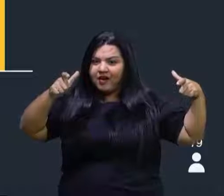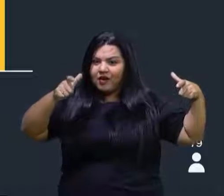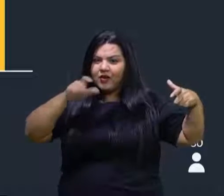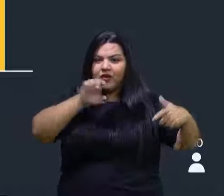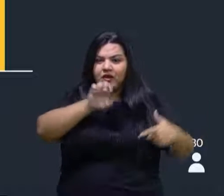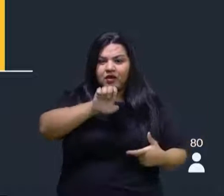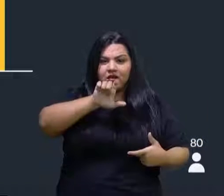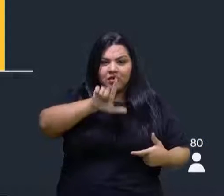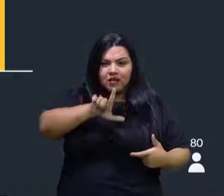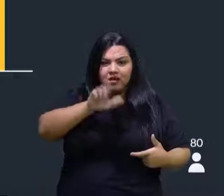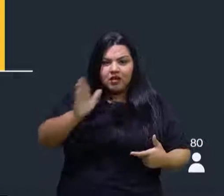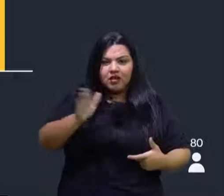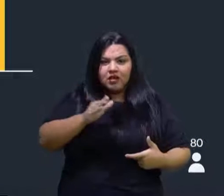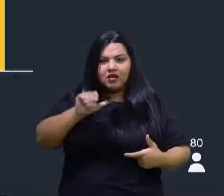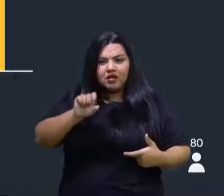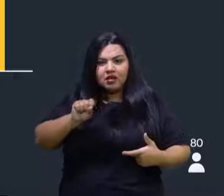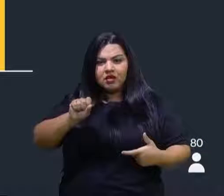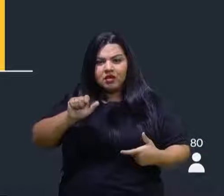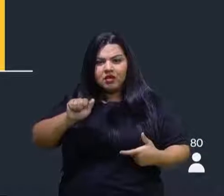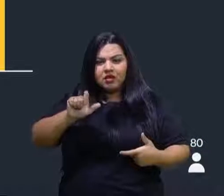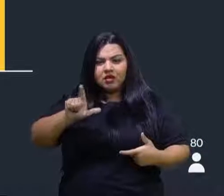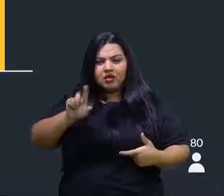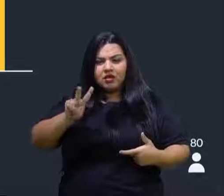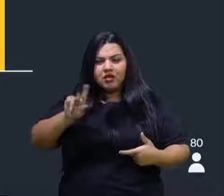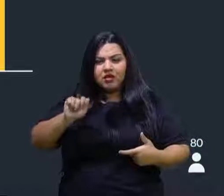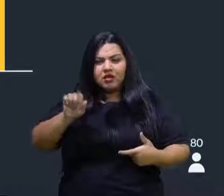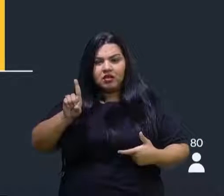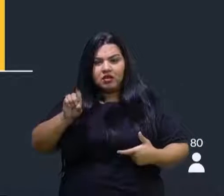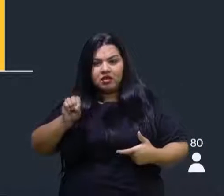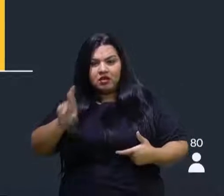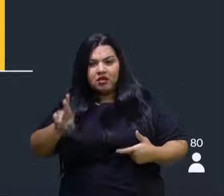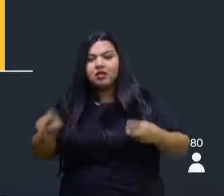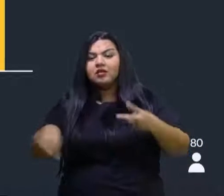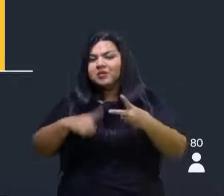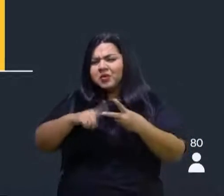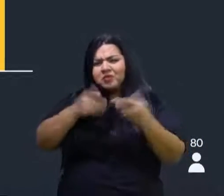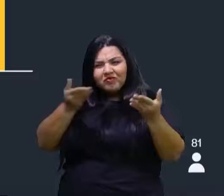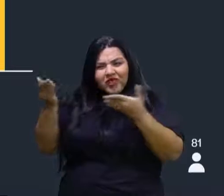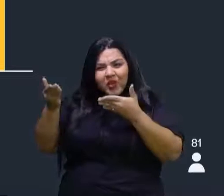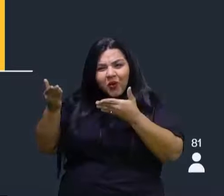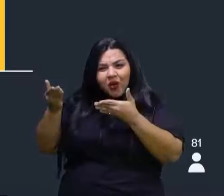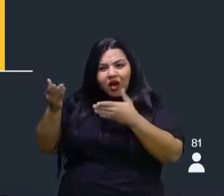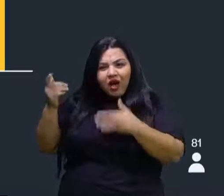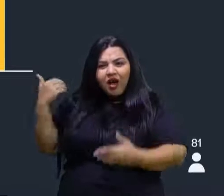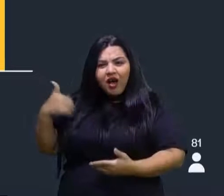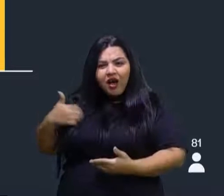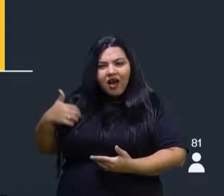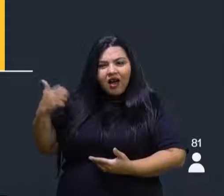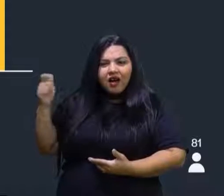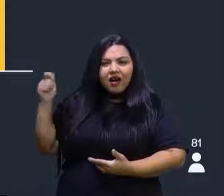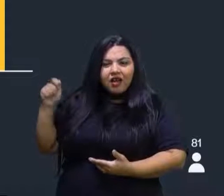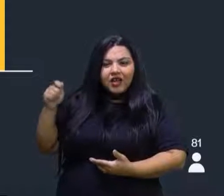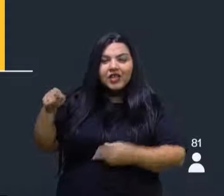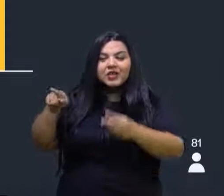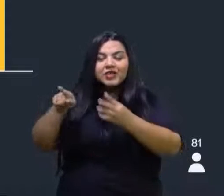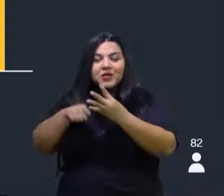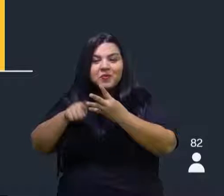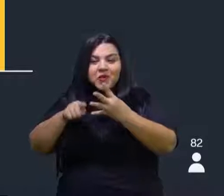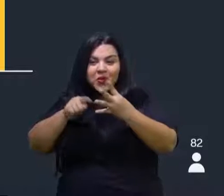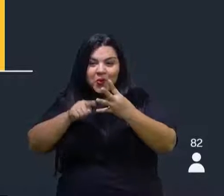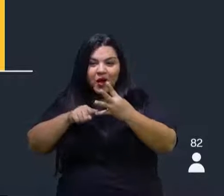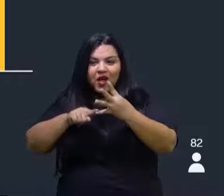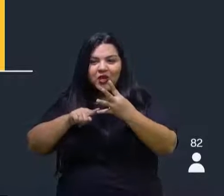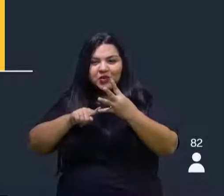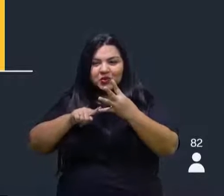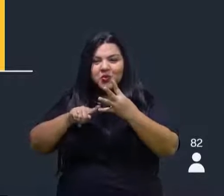El Salvador, alguns dizem que é Honduras, olha só, a Argentina deu uma crescida ali, e Bolívia. Quanto